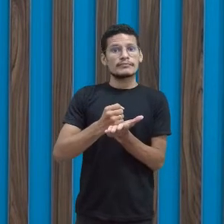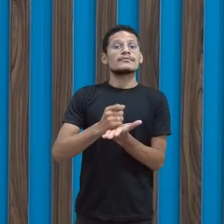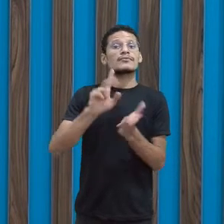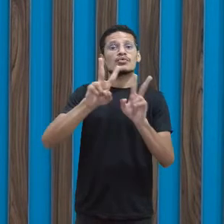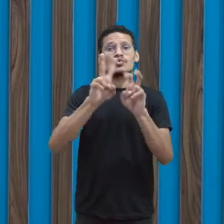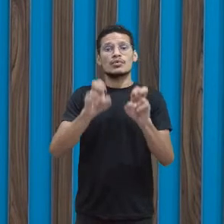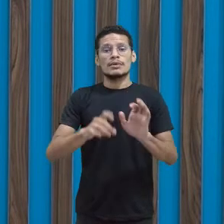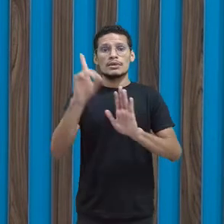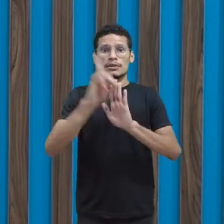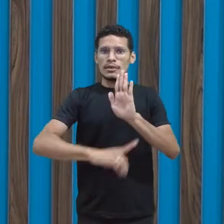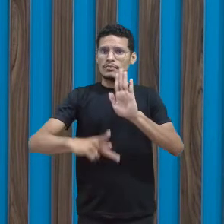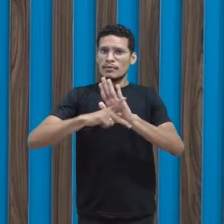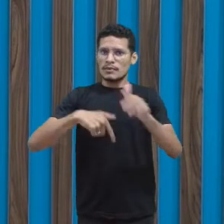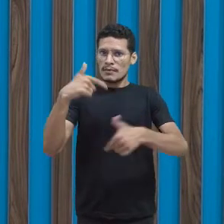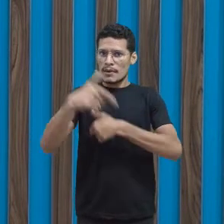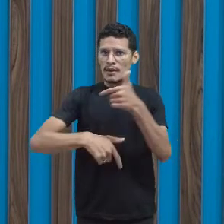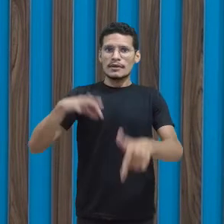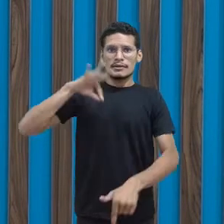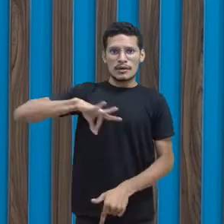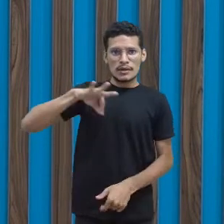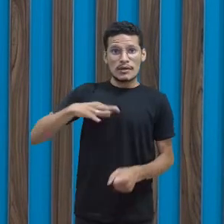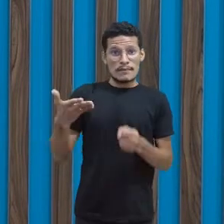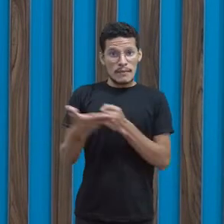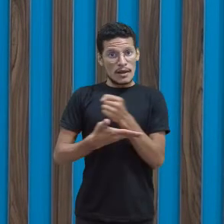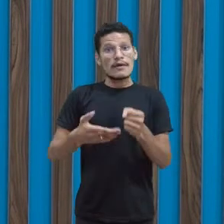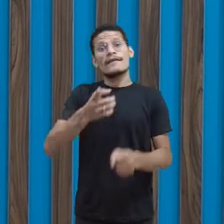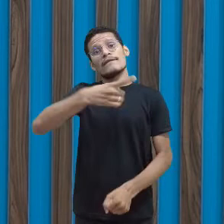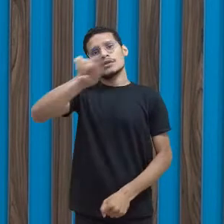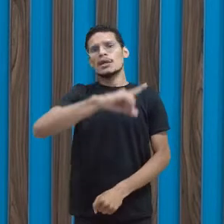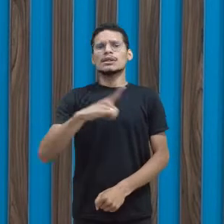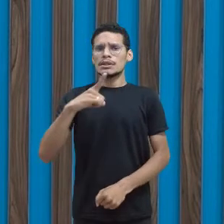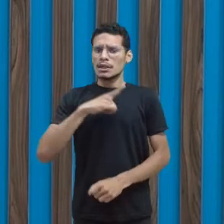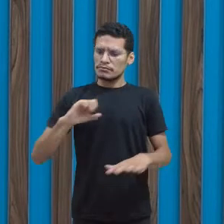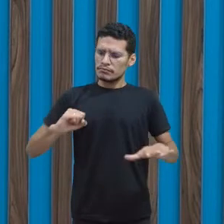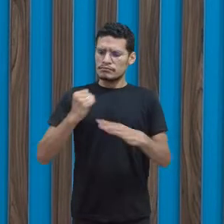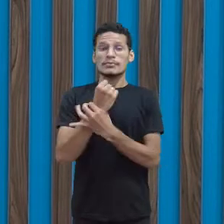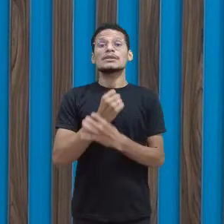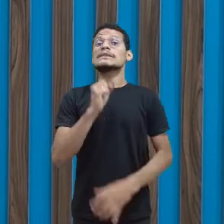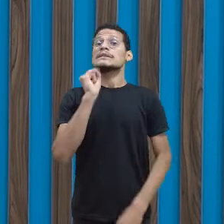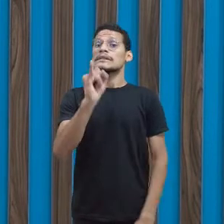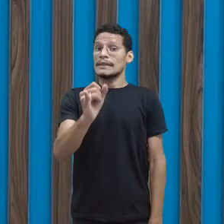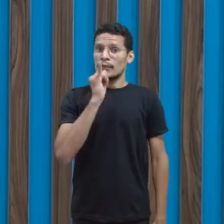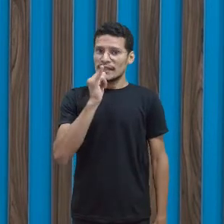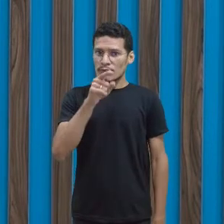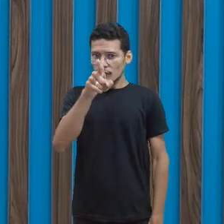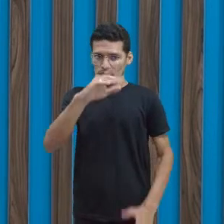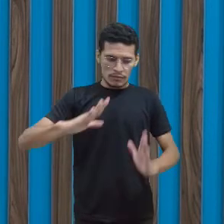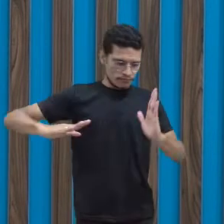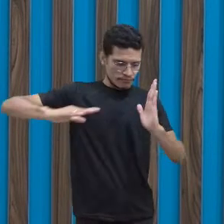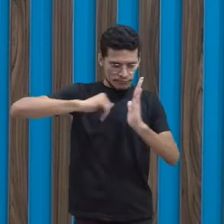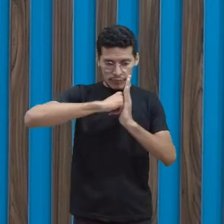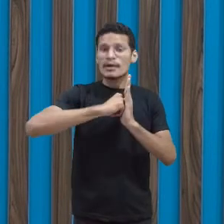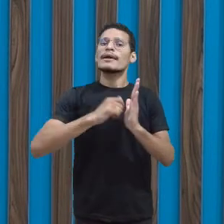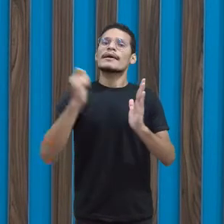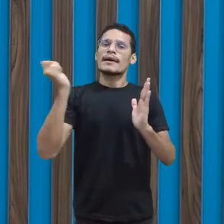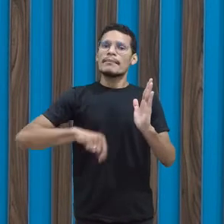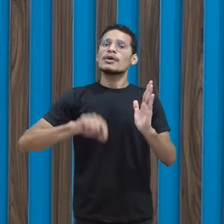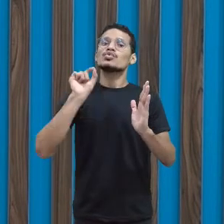trabalhistas, com salário mínimo, você tem pelo menos a garantia de que se, por exemplo, num caso desse, você sofre um acidente, você vai